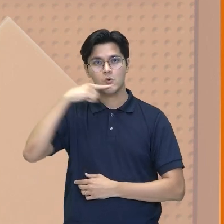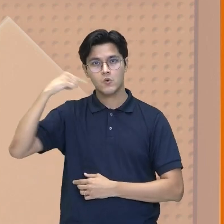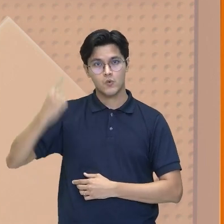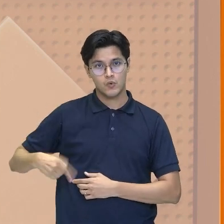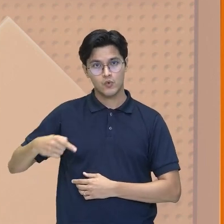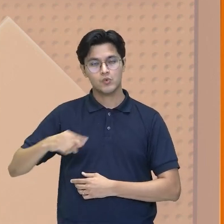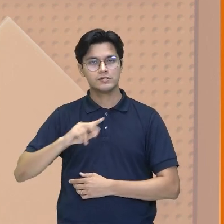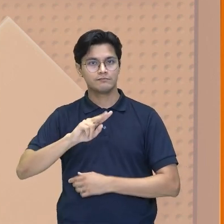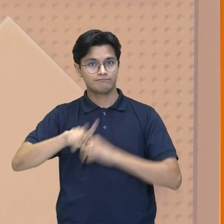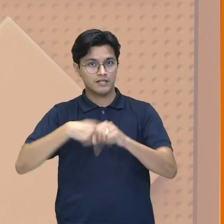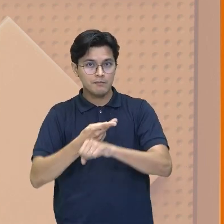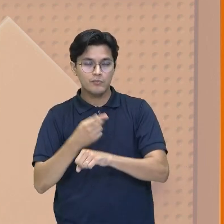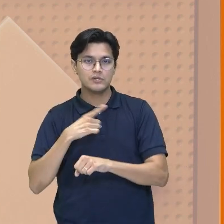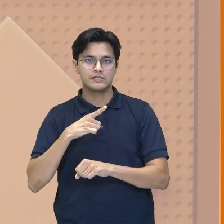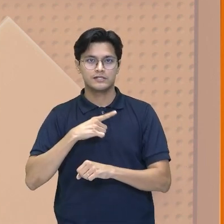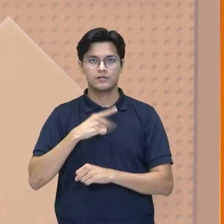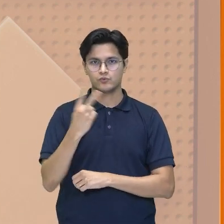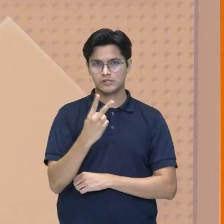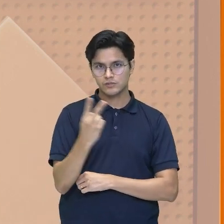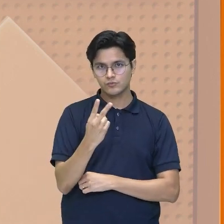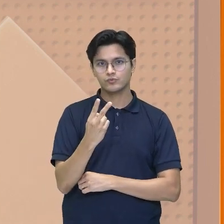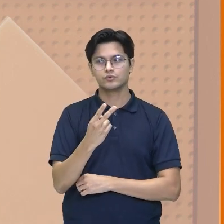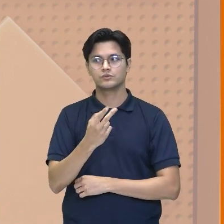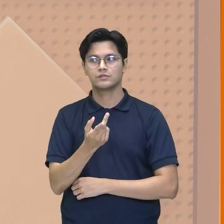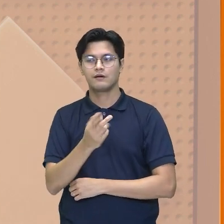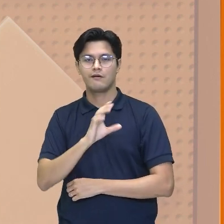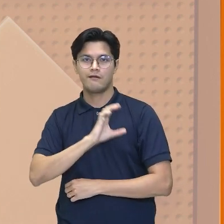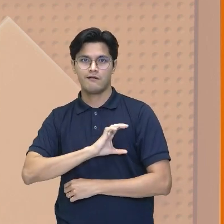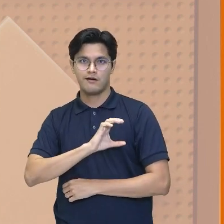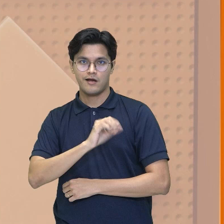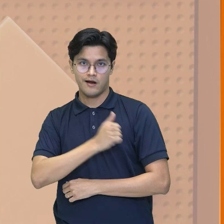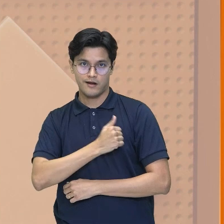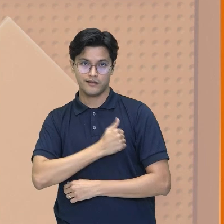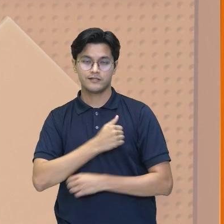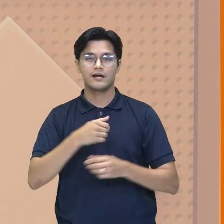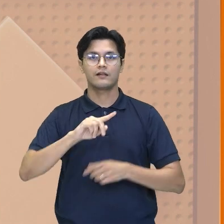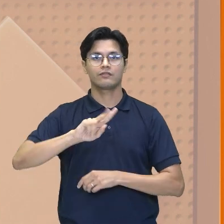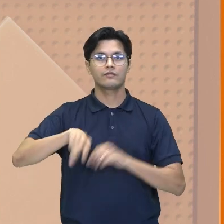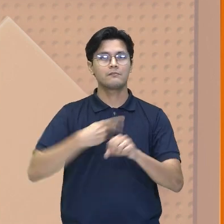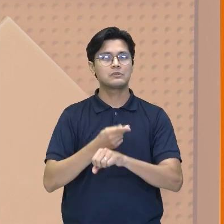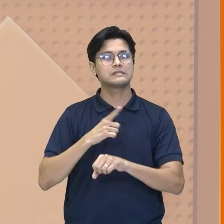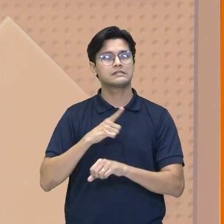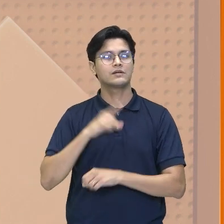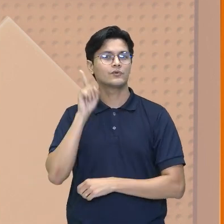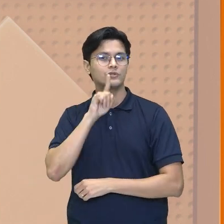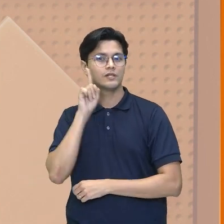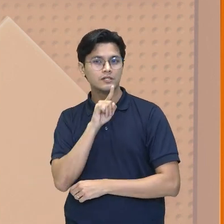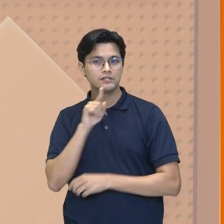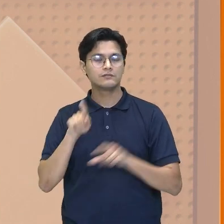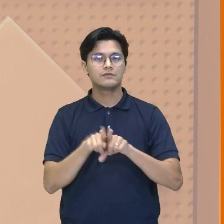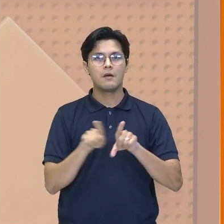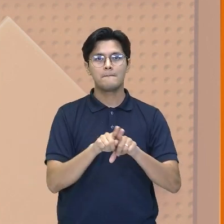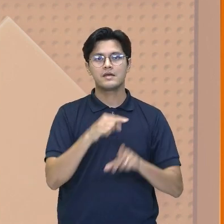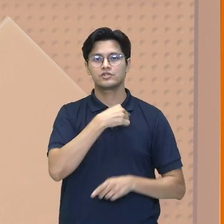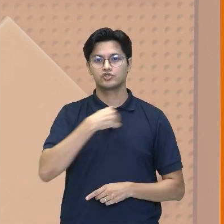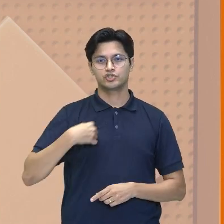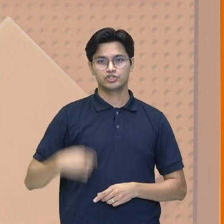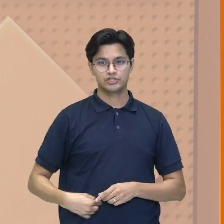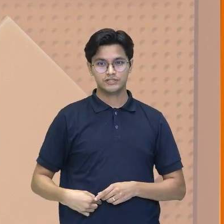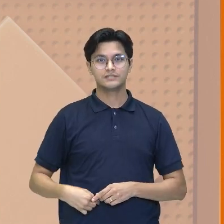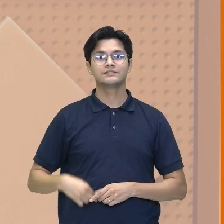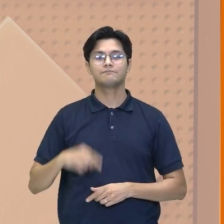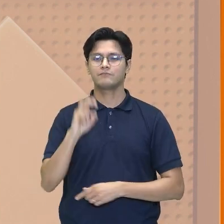os Estados Unidos, depois a China. E depois nós temos aí o Brasil